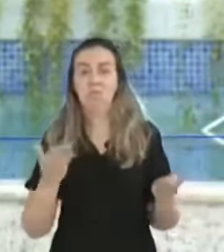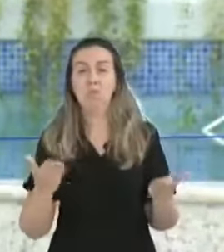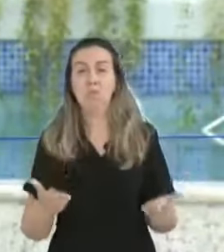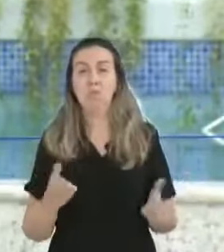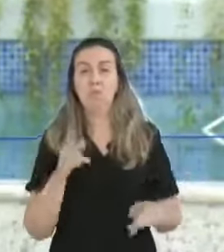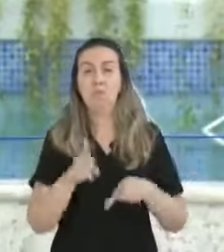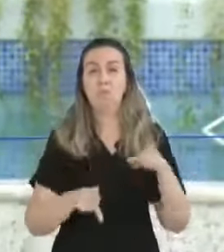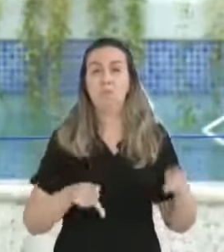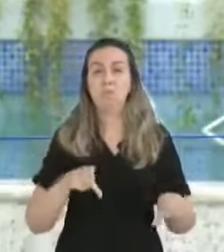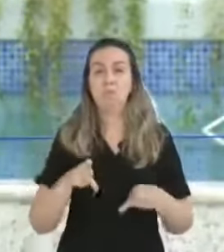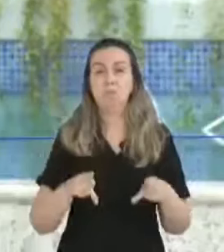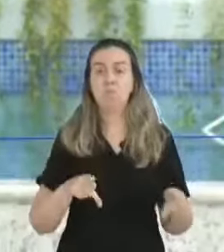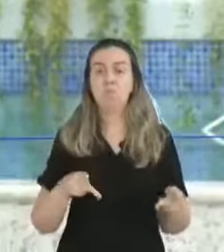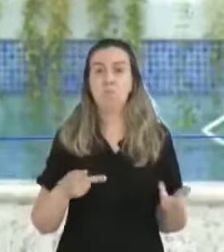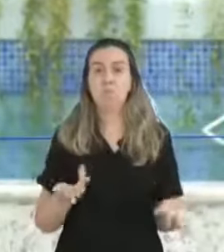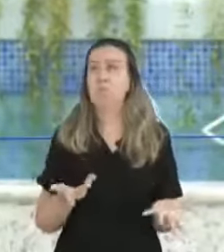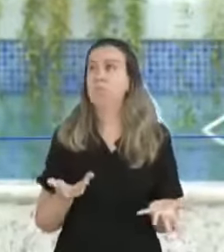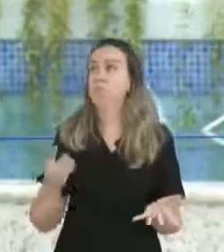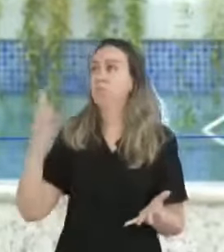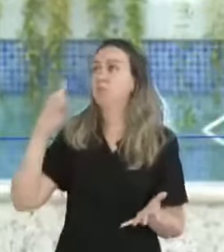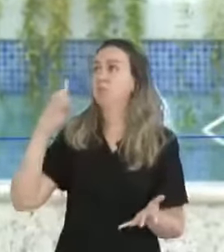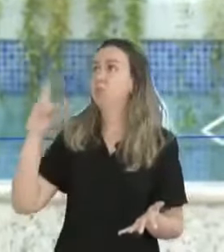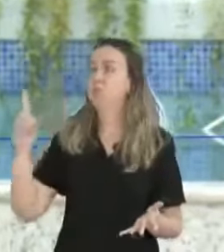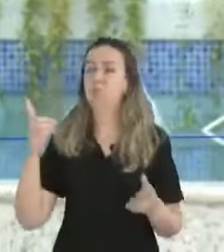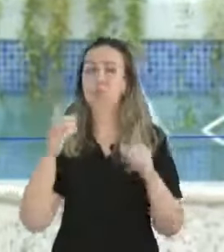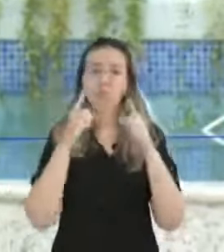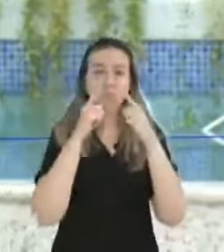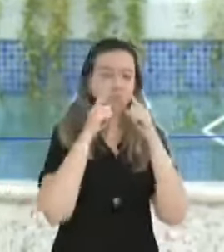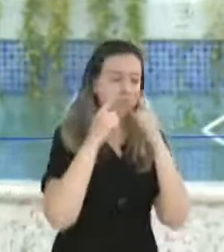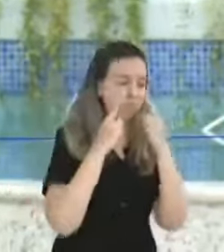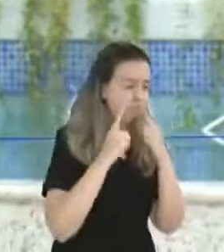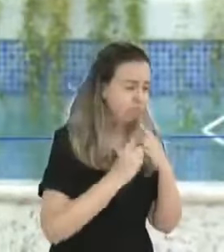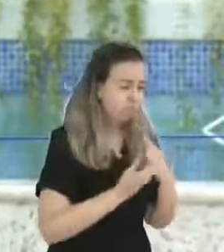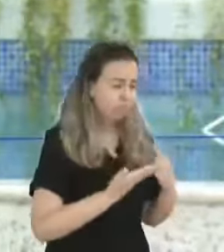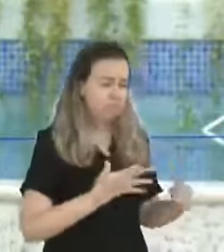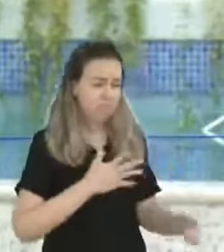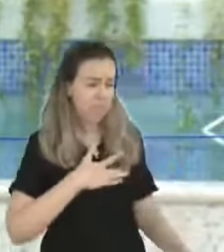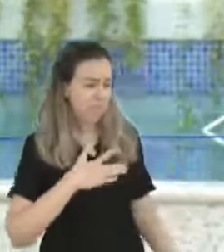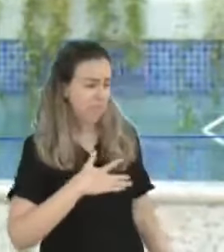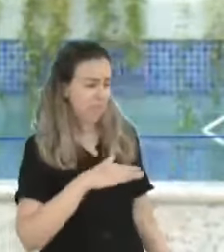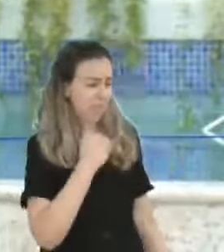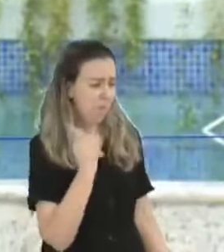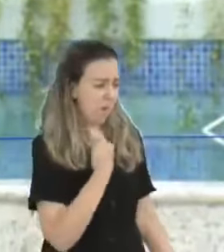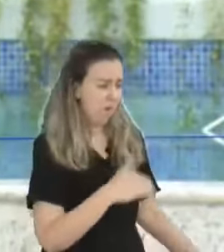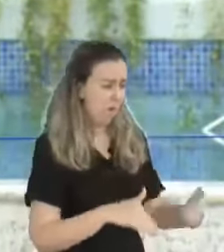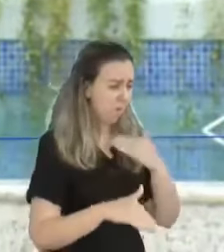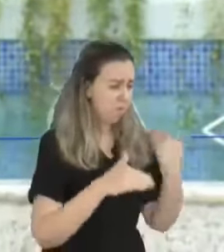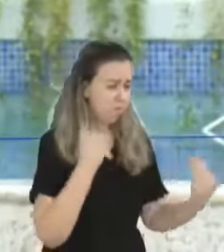compor estas lamentações, chorando ao ver a